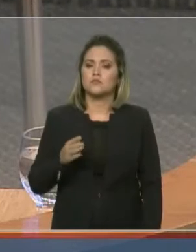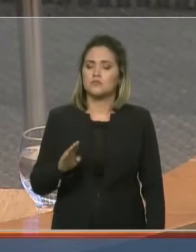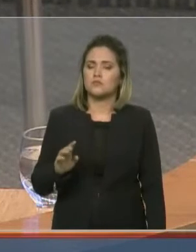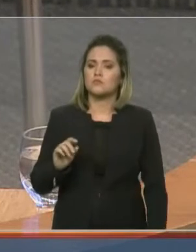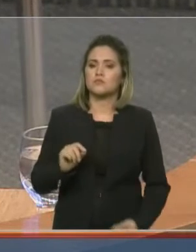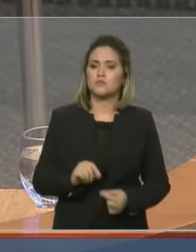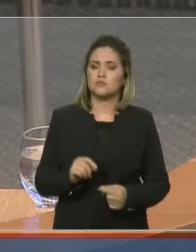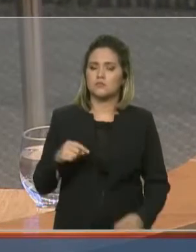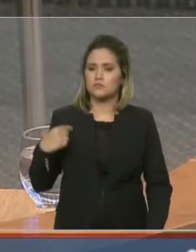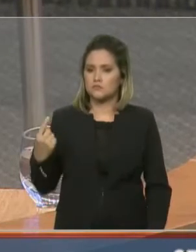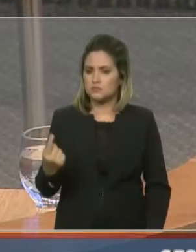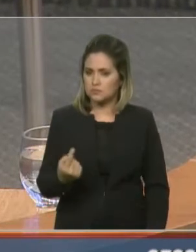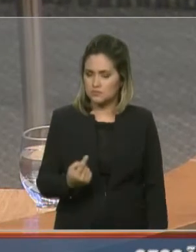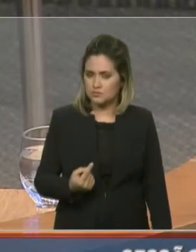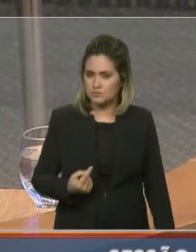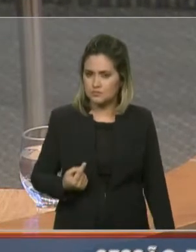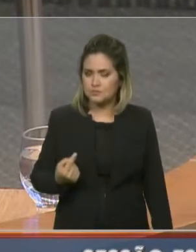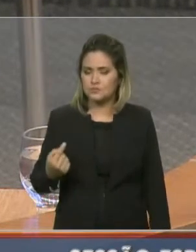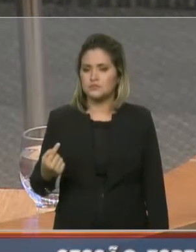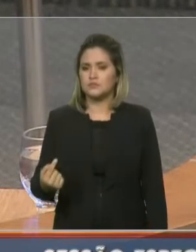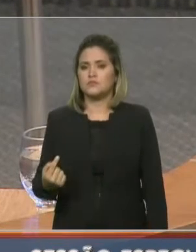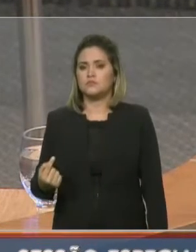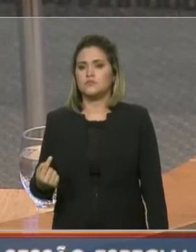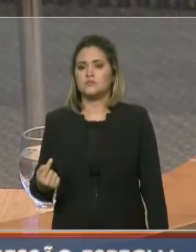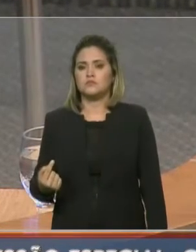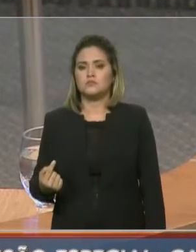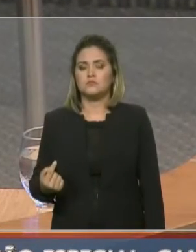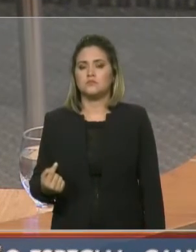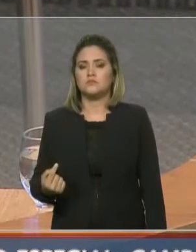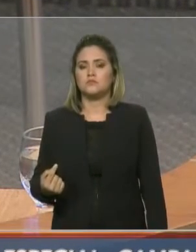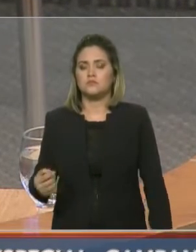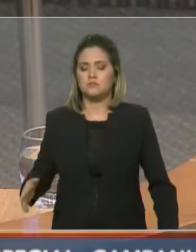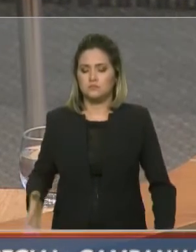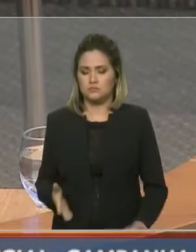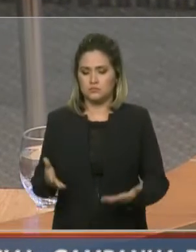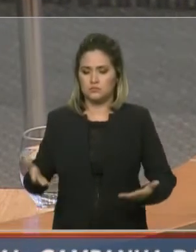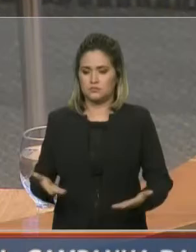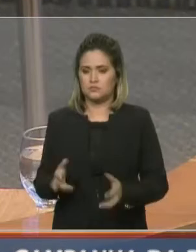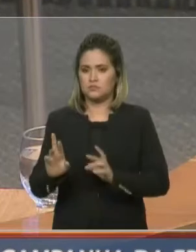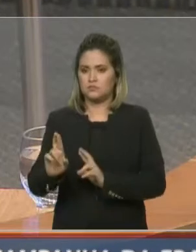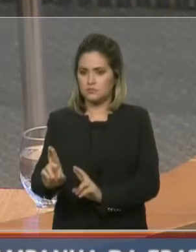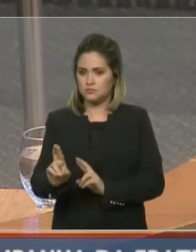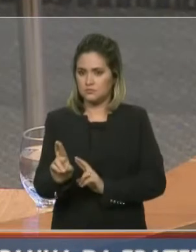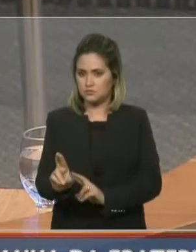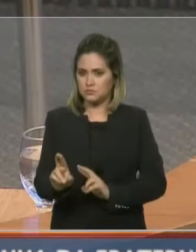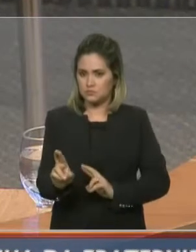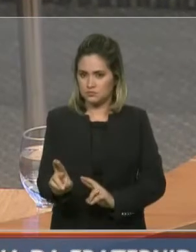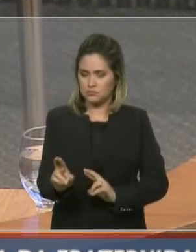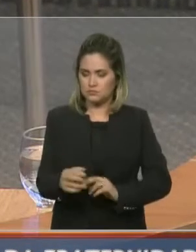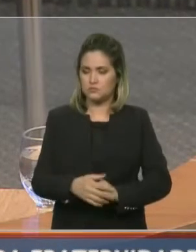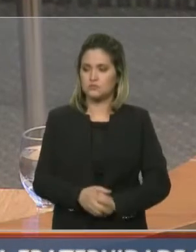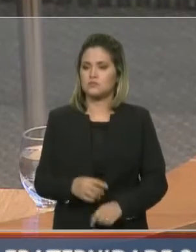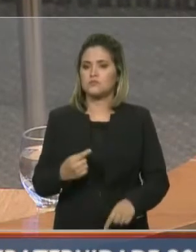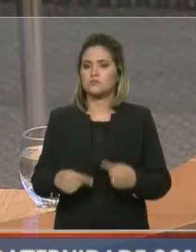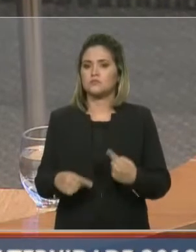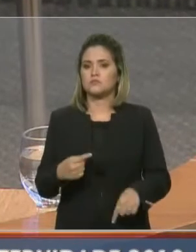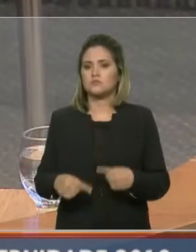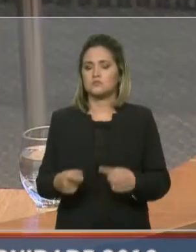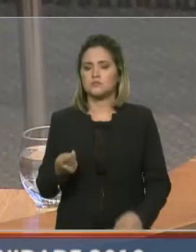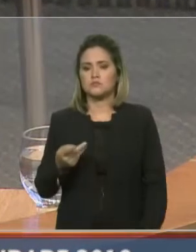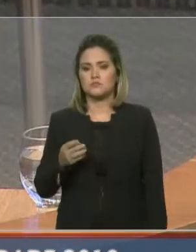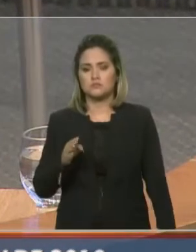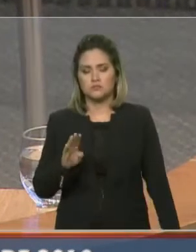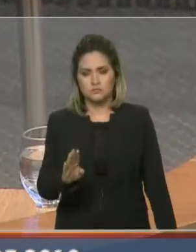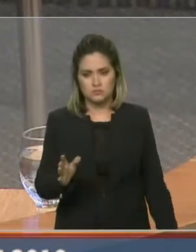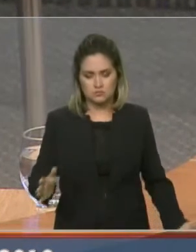capazes de realizar uma globalização da esperança, uma política pública que promova